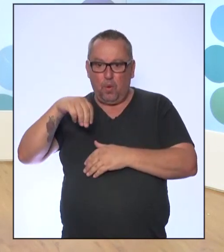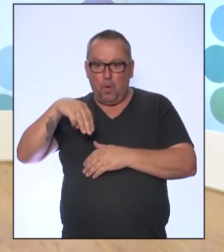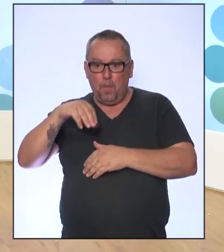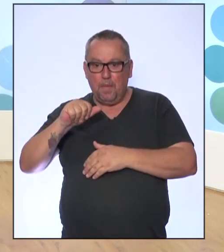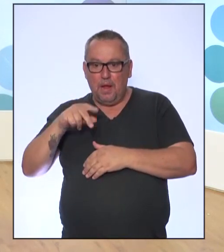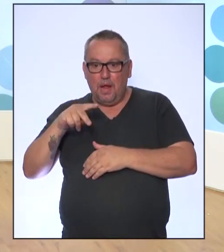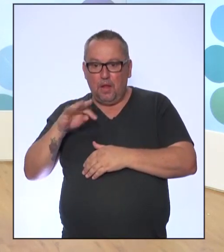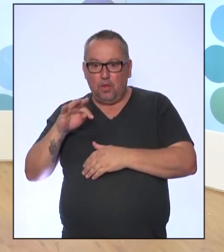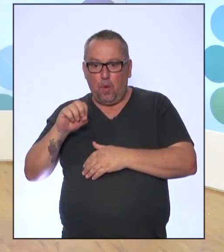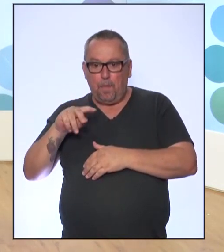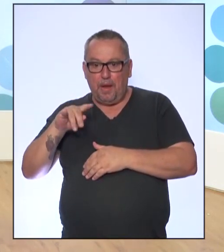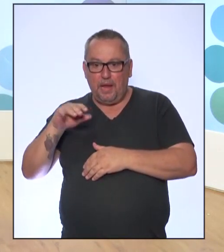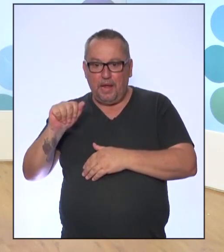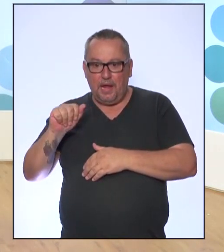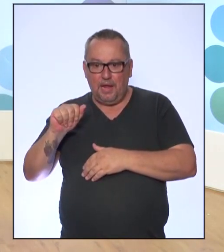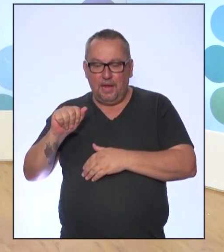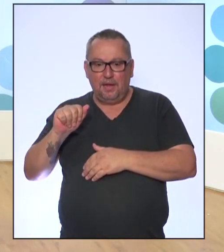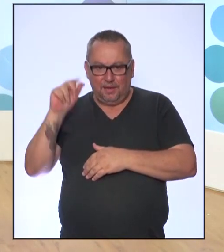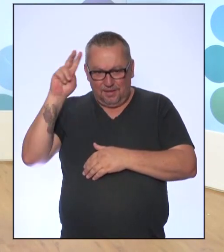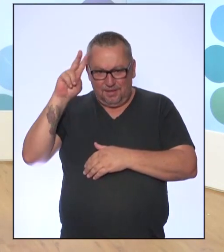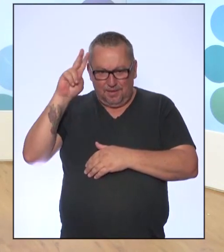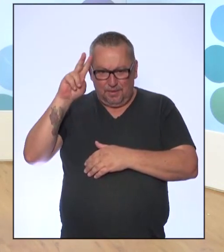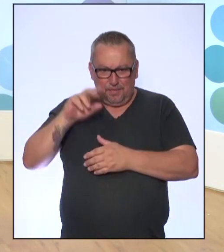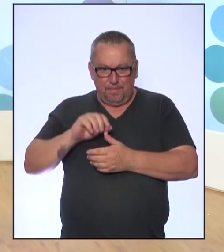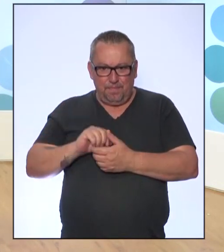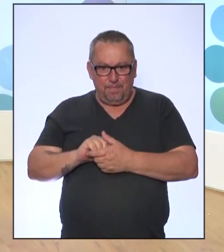Porque nós não explicamos ainda.